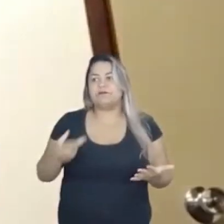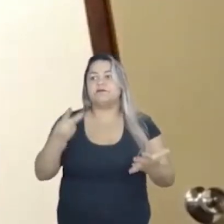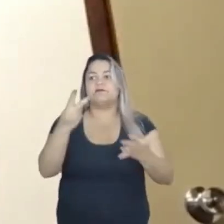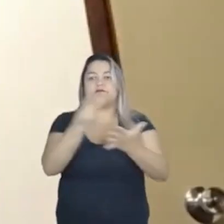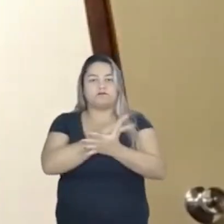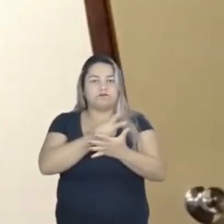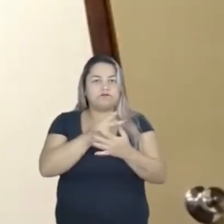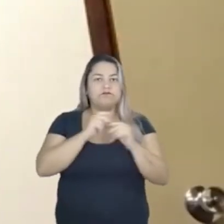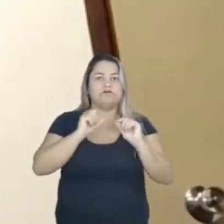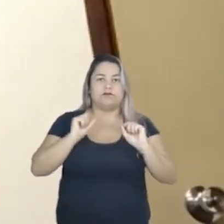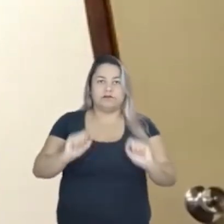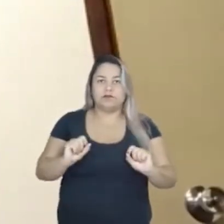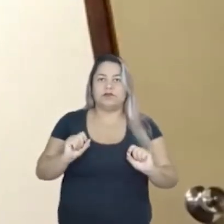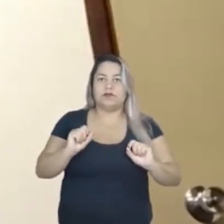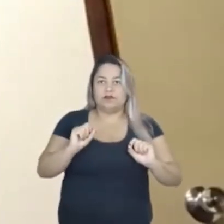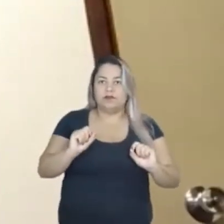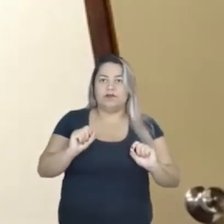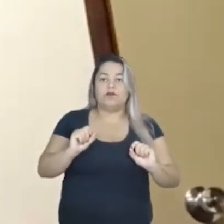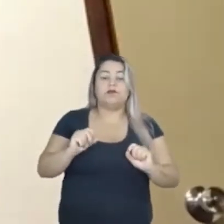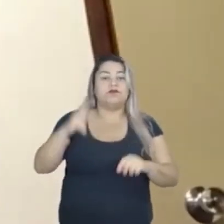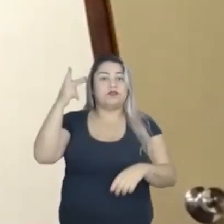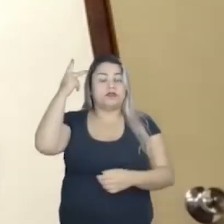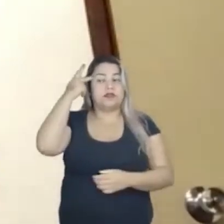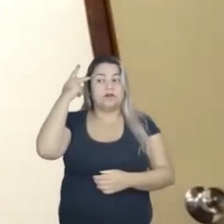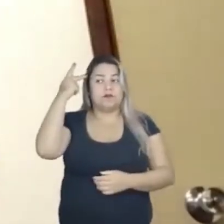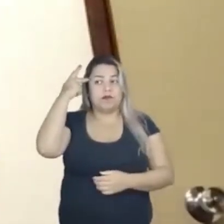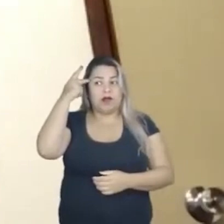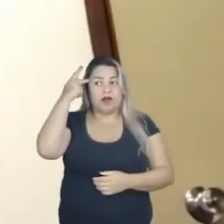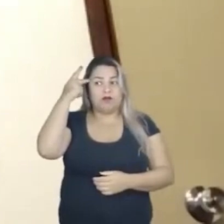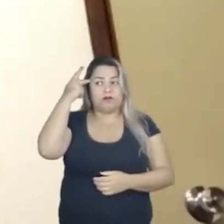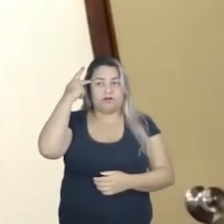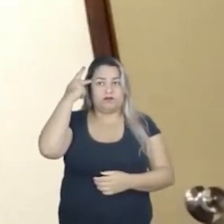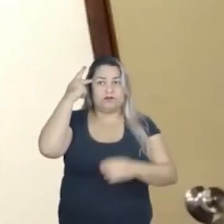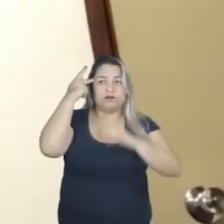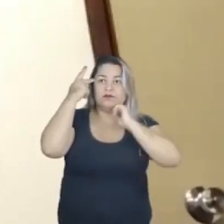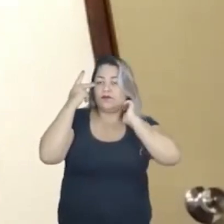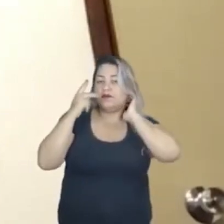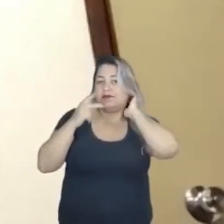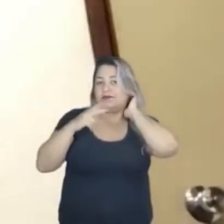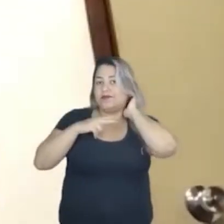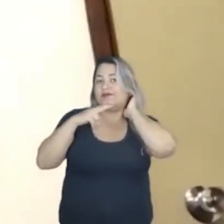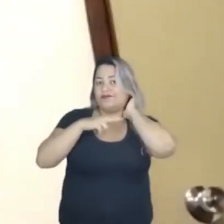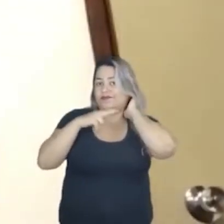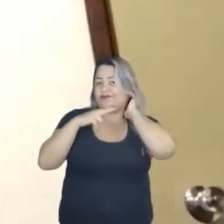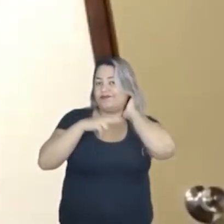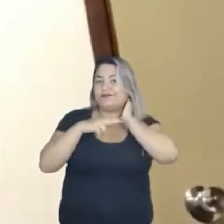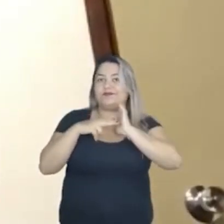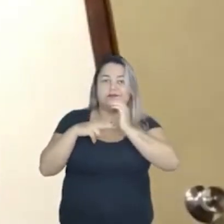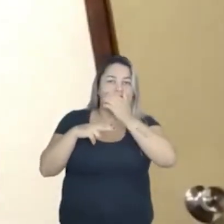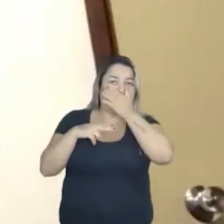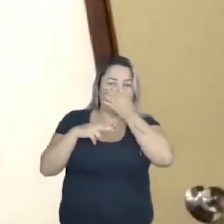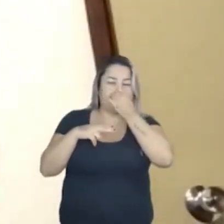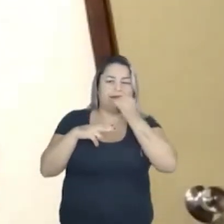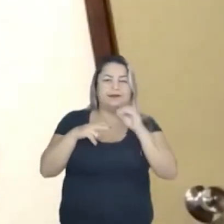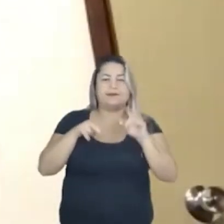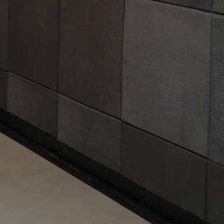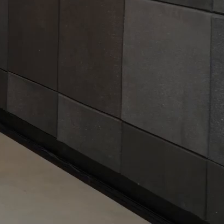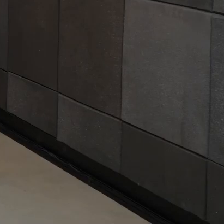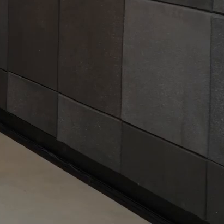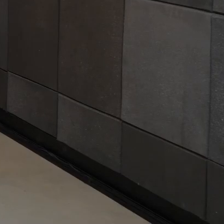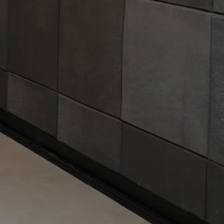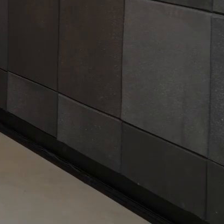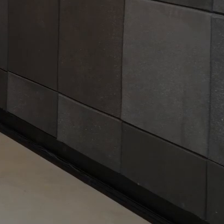compara o que ocorre no Rio Grande do Sul e São Paulo, o fio condutor é a privatização, o fio condutor é a ineficácia da